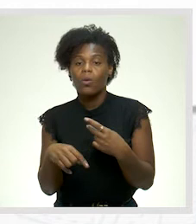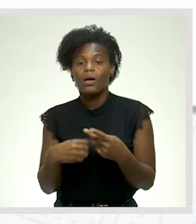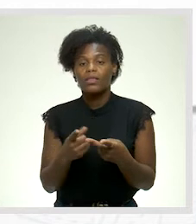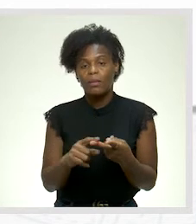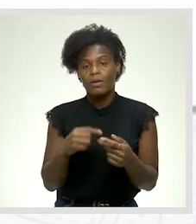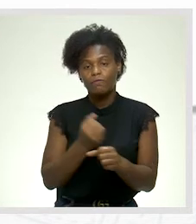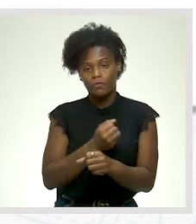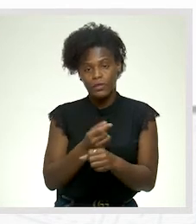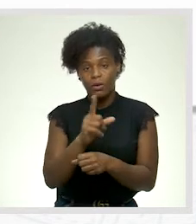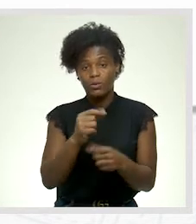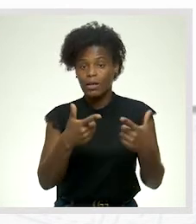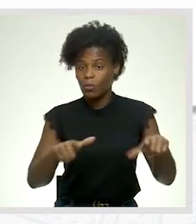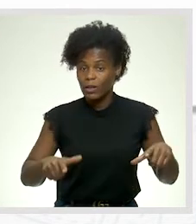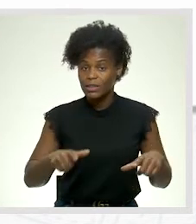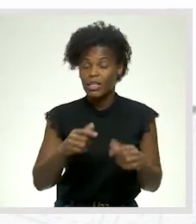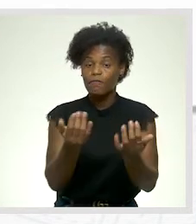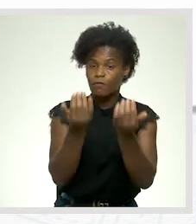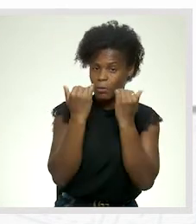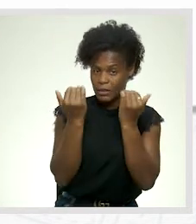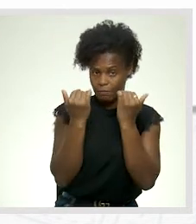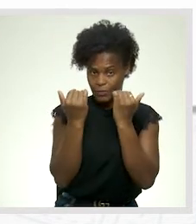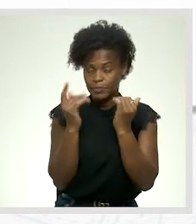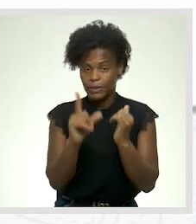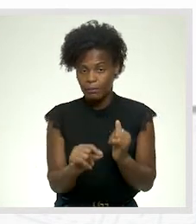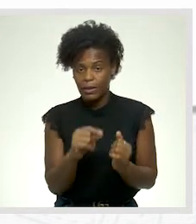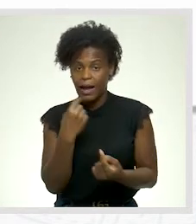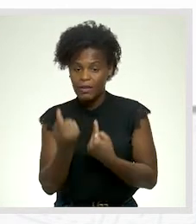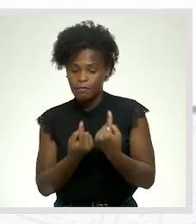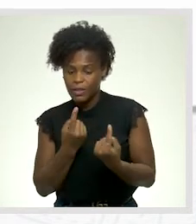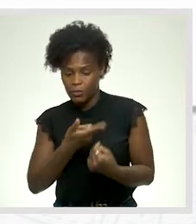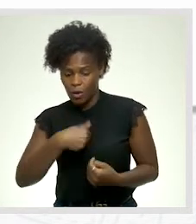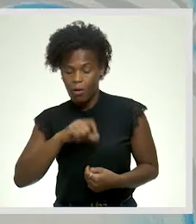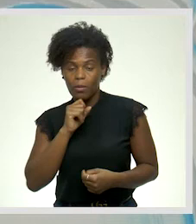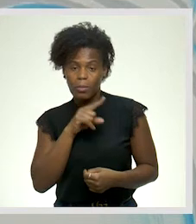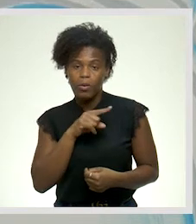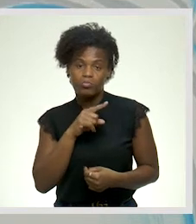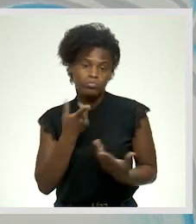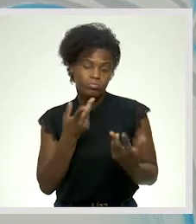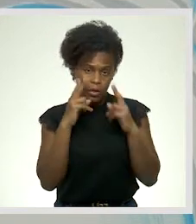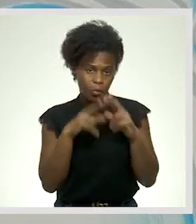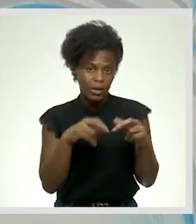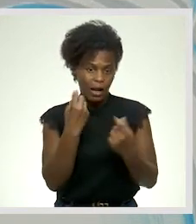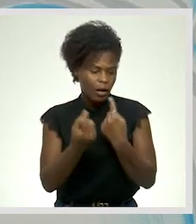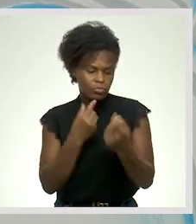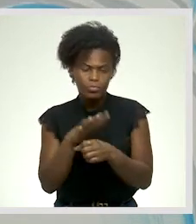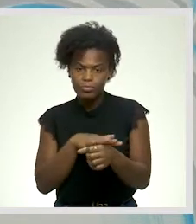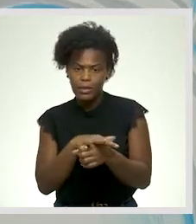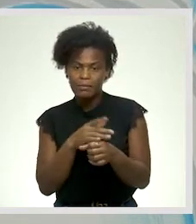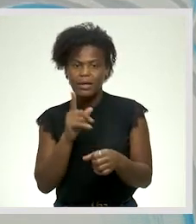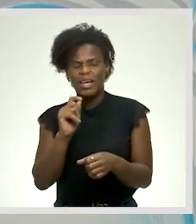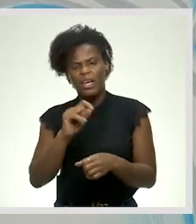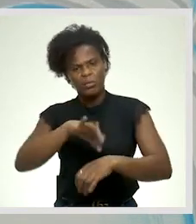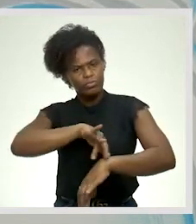uma função de linguagem informativa. Às vezes, nós podemos encontrar alguns casos